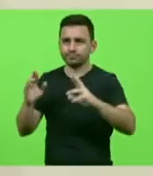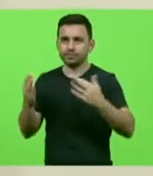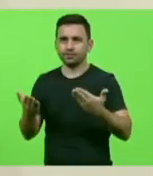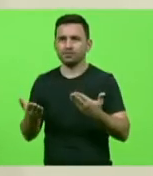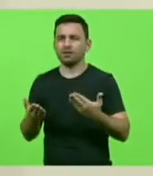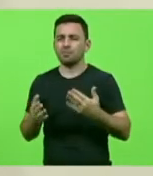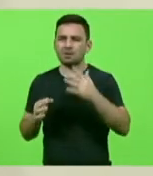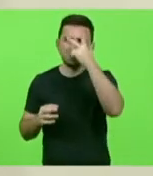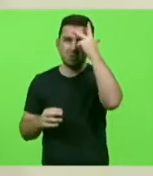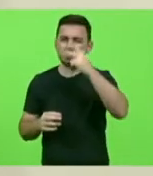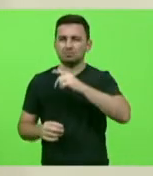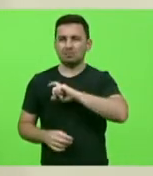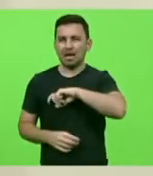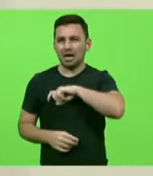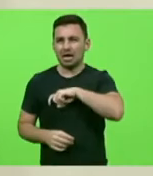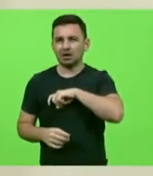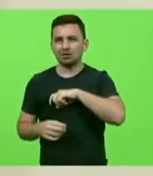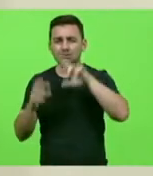não respeita mais